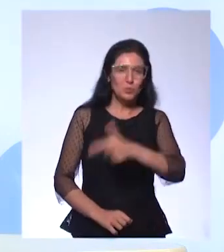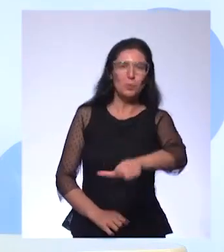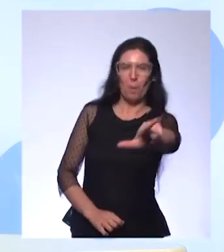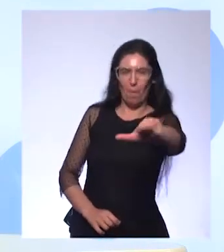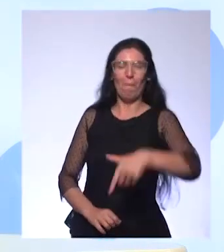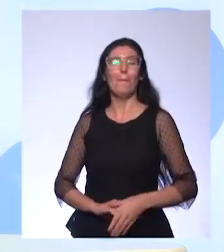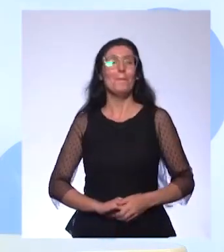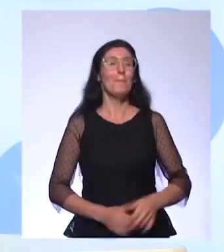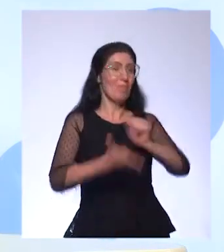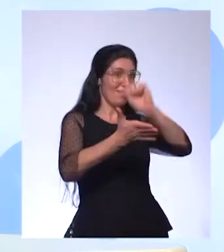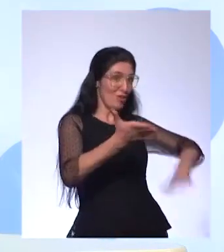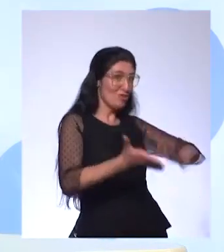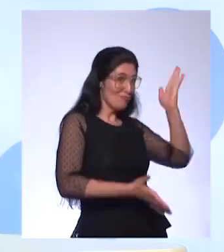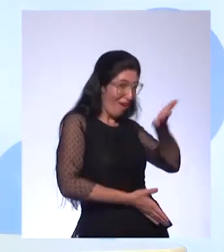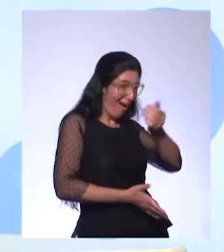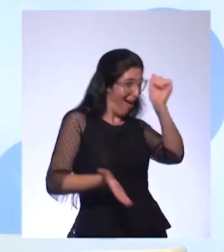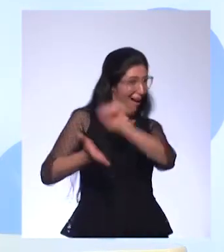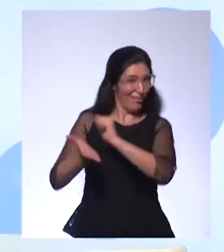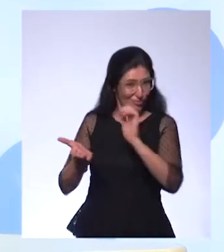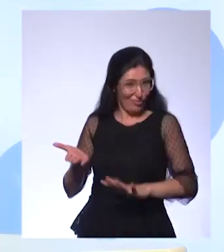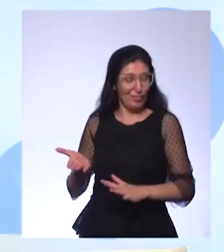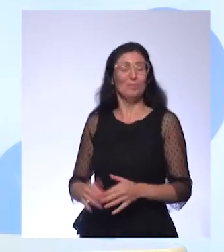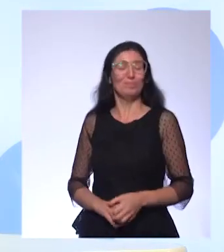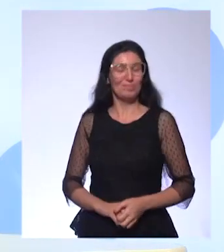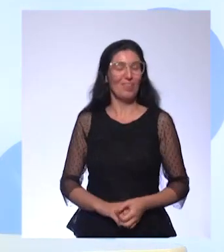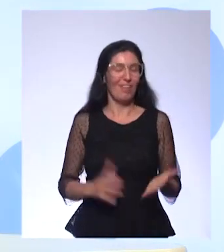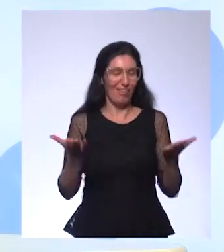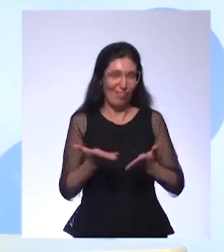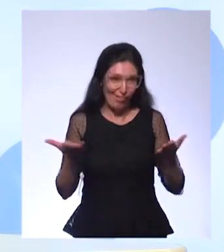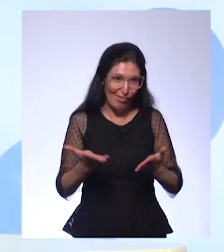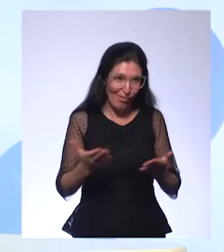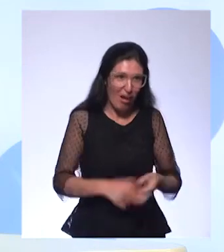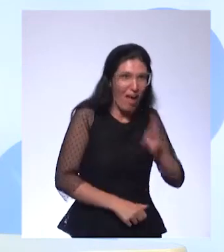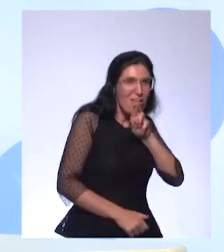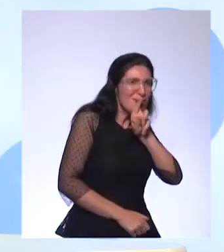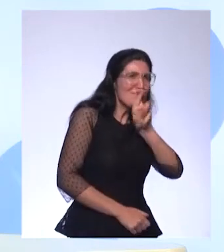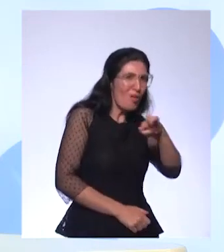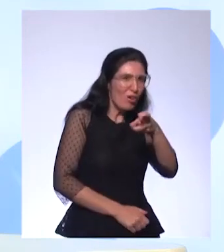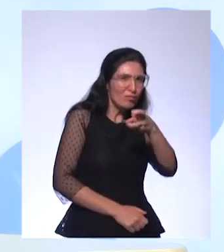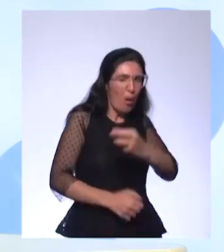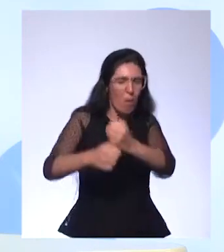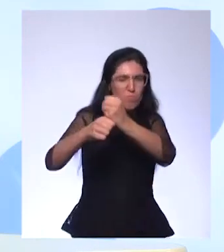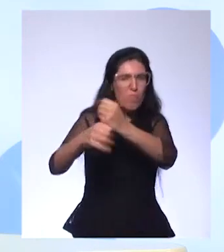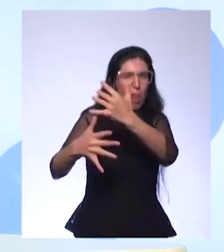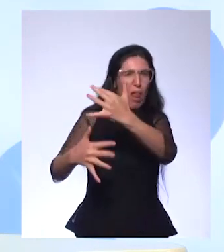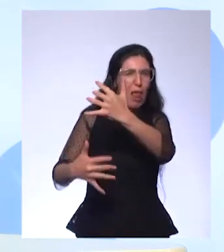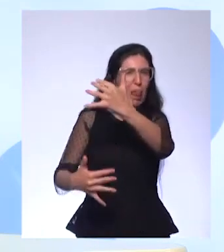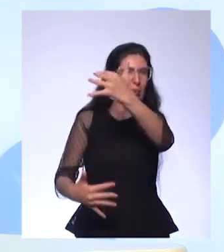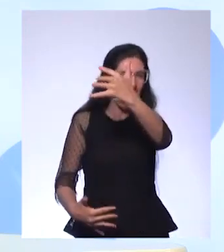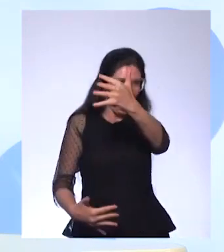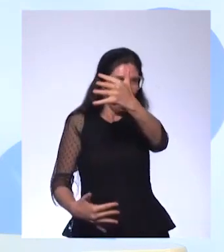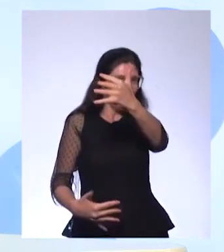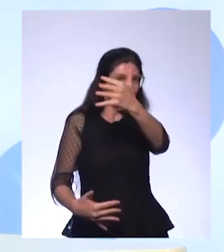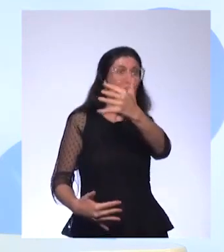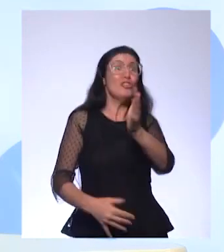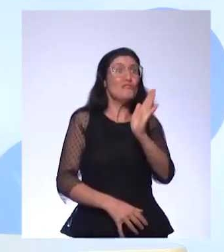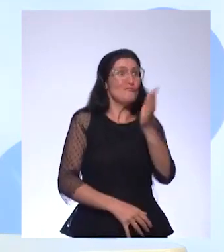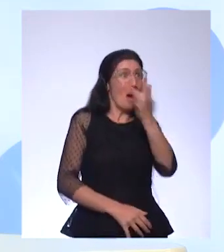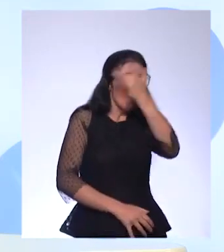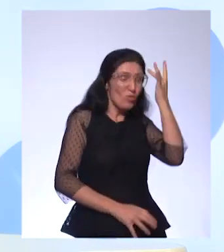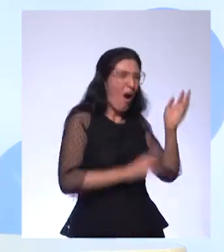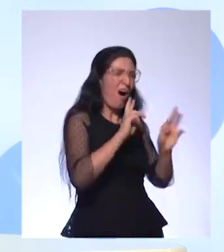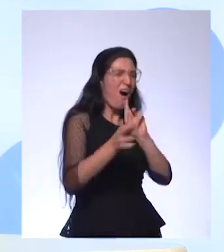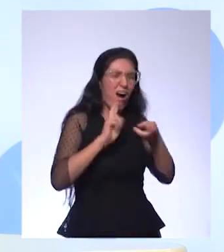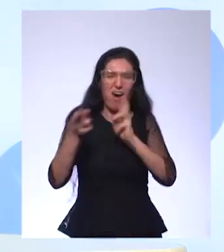Voltamos aí desse exercício, dessa atividade. Vamos colocar algumas respostas que estão chegando agorinha aqui, saídas do forno no nosso chat. O